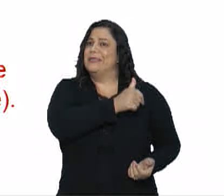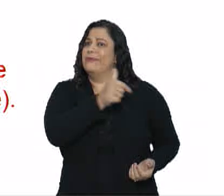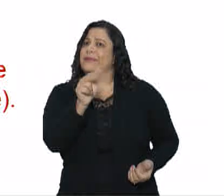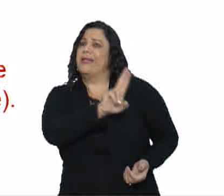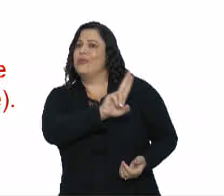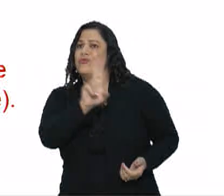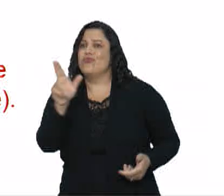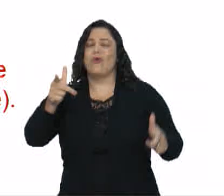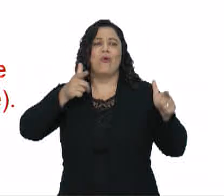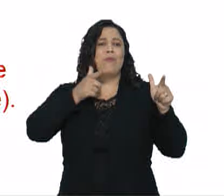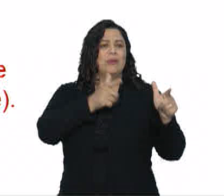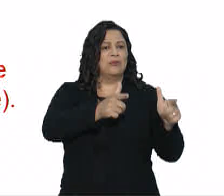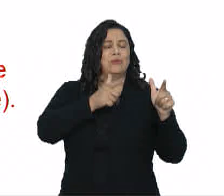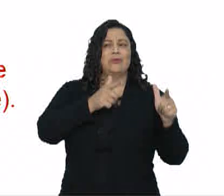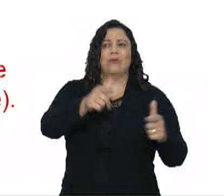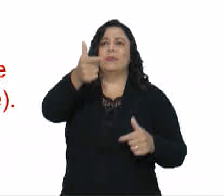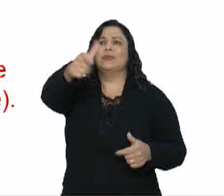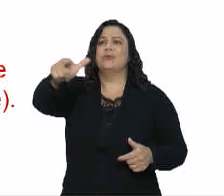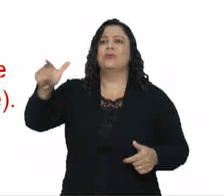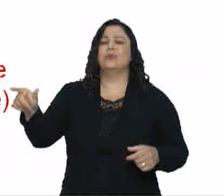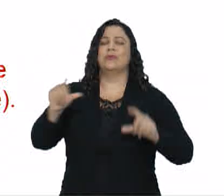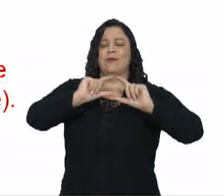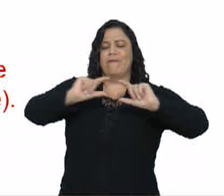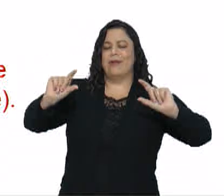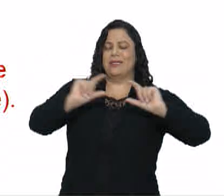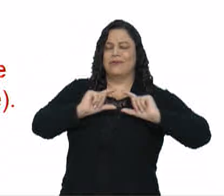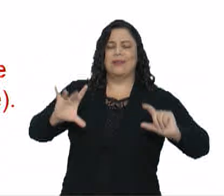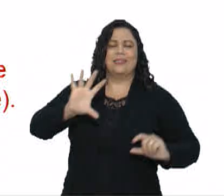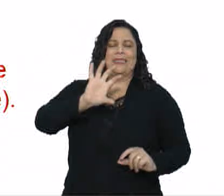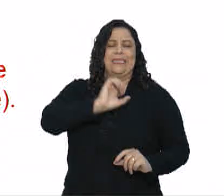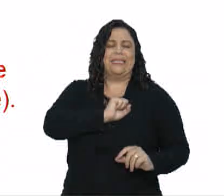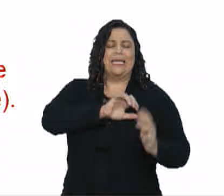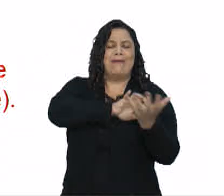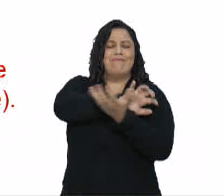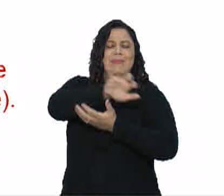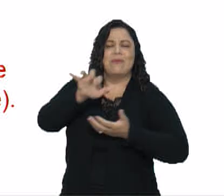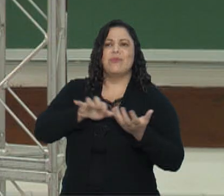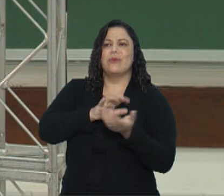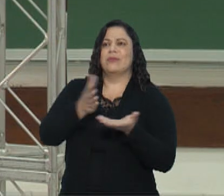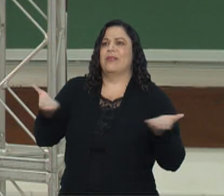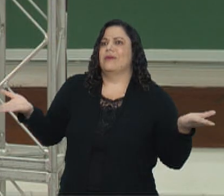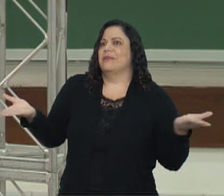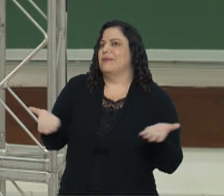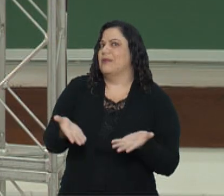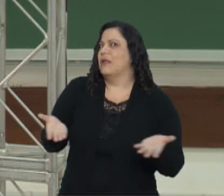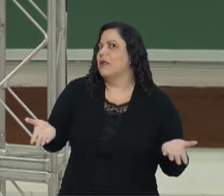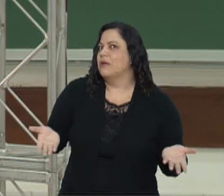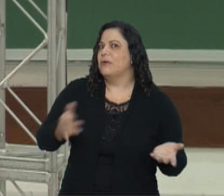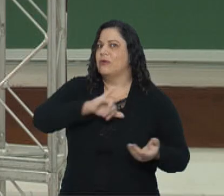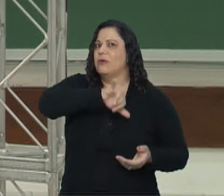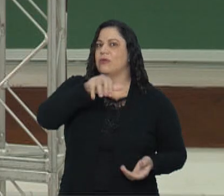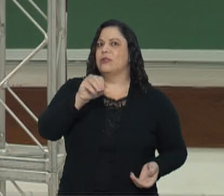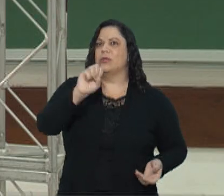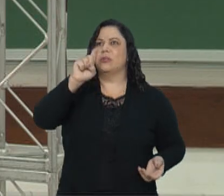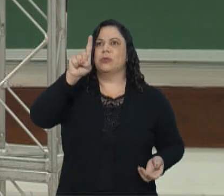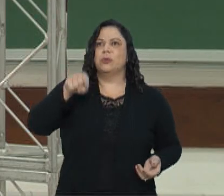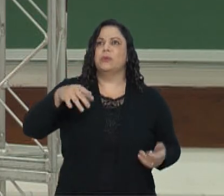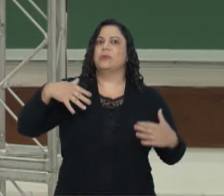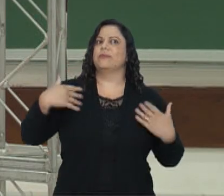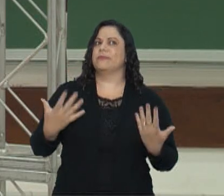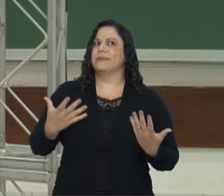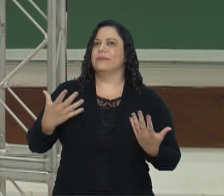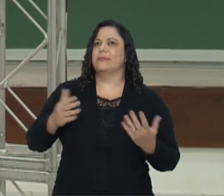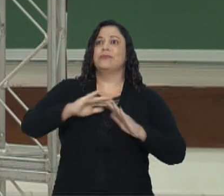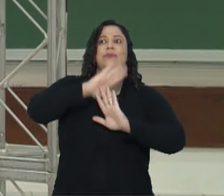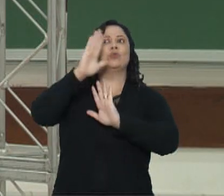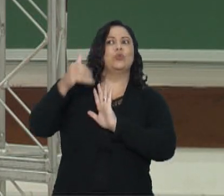zomba dos outros, você que faz versos, que ama, protesta. E agora, José? Somos todos um José, né? Bem